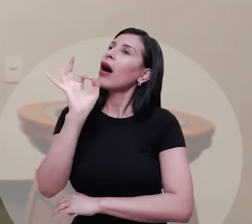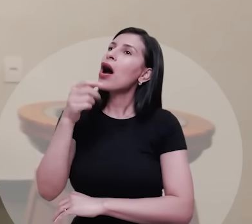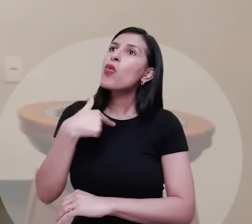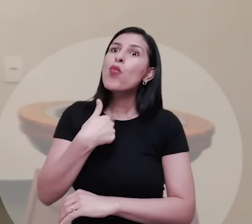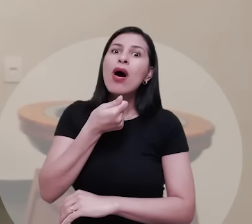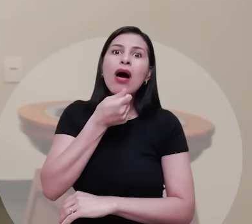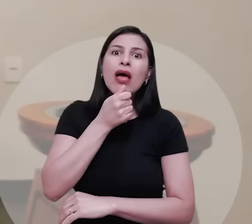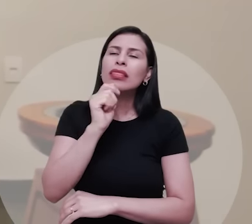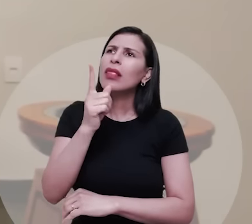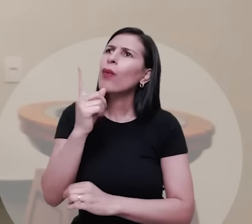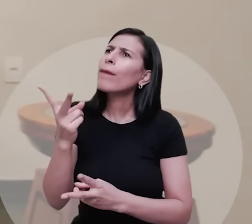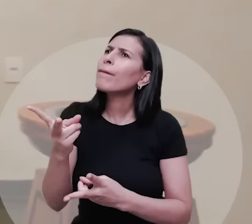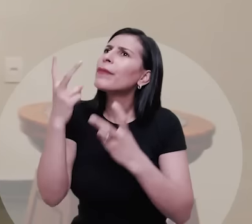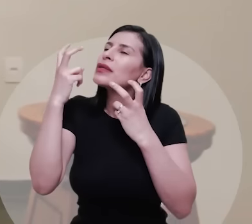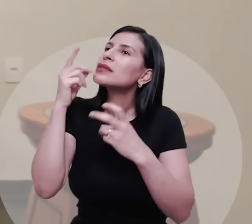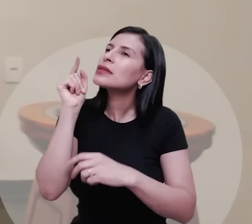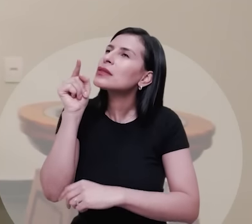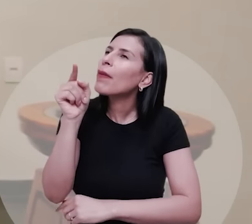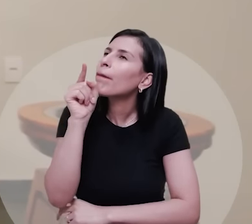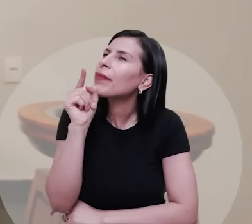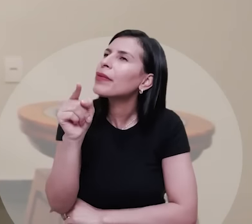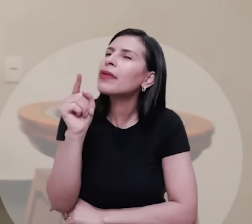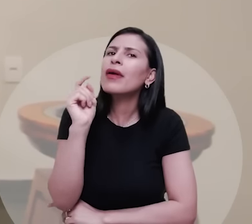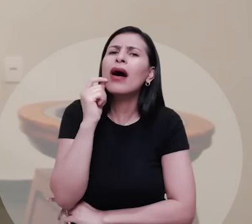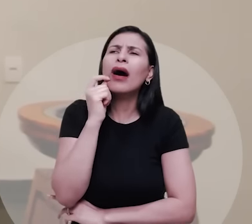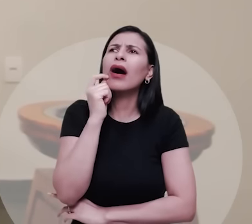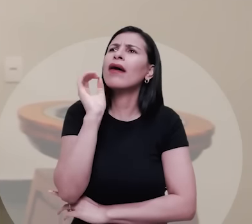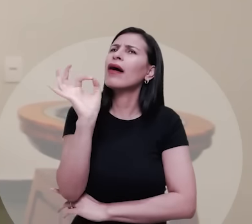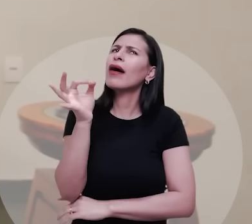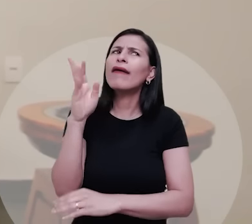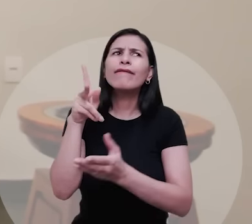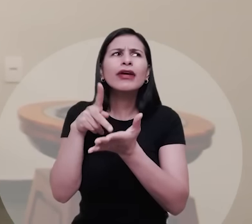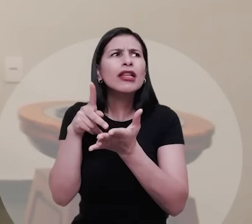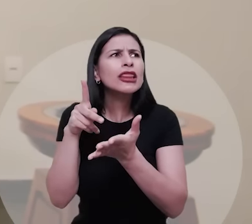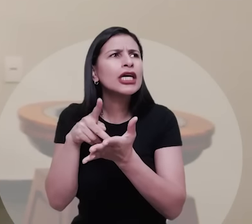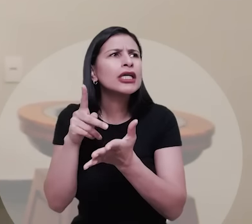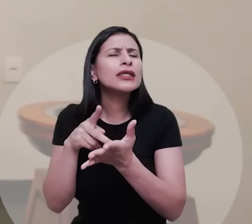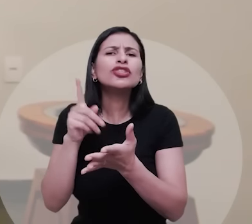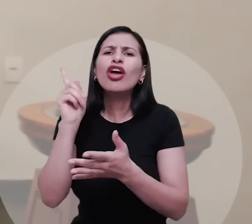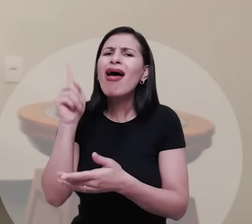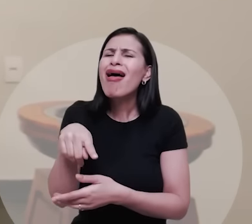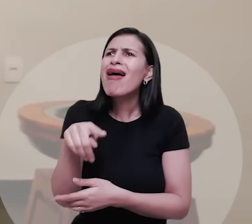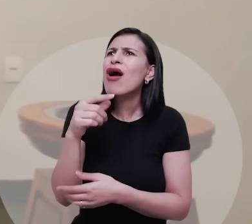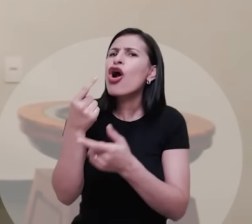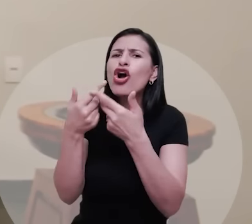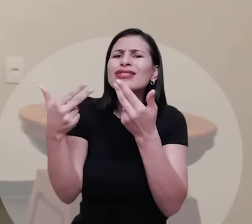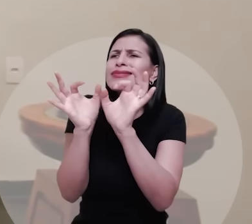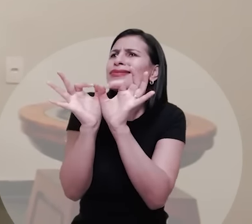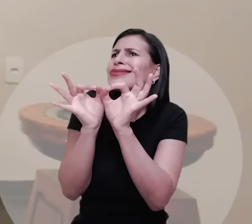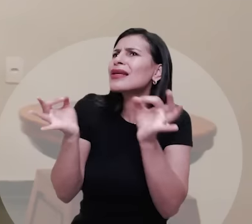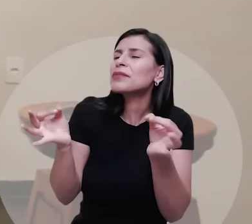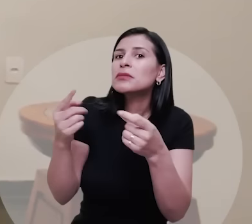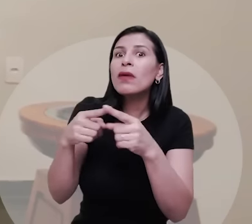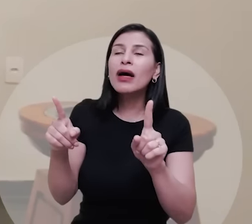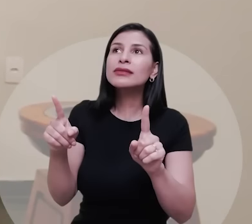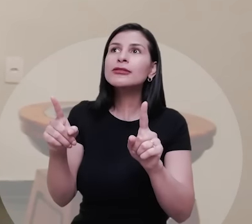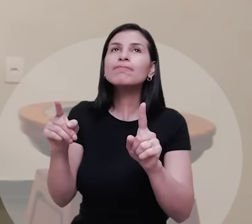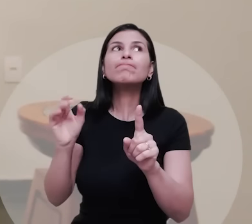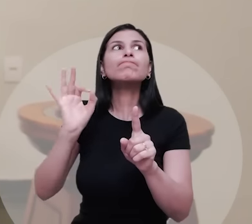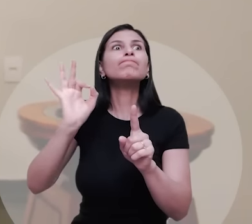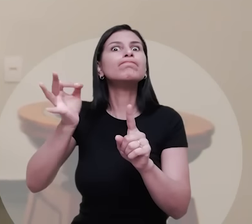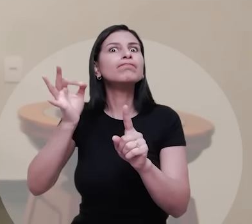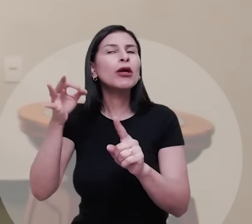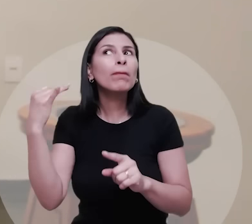agora. Não tinha me atentado a esse pequeno detalhe que faz grande diferença naquela palavra. Não tinha percebido